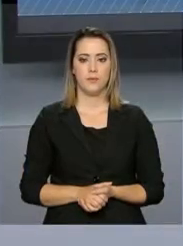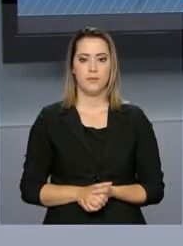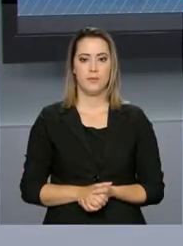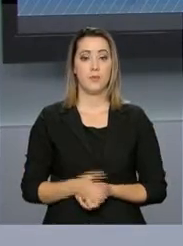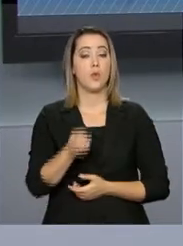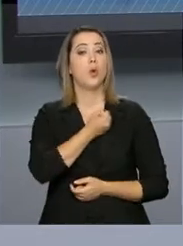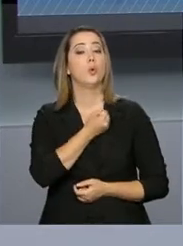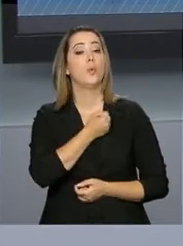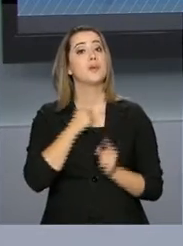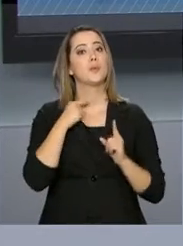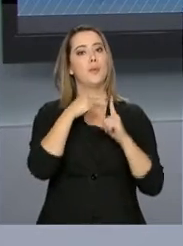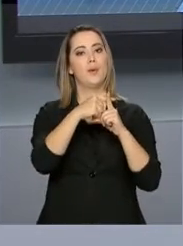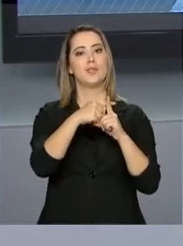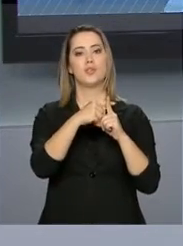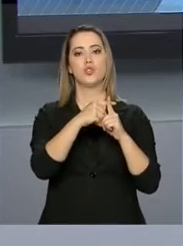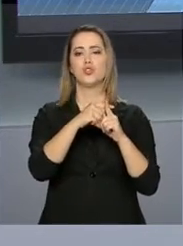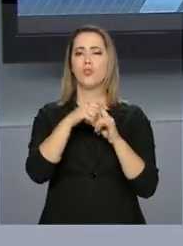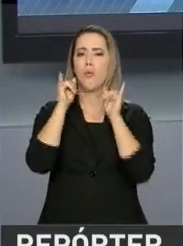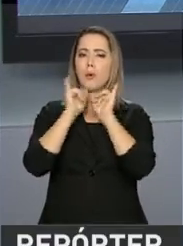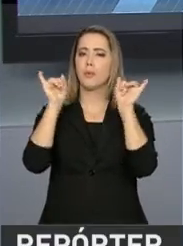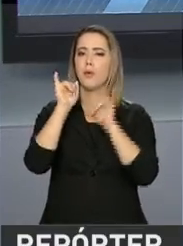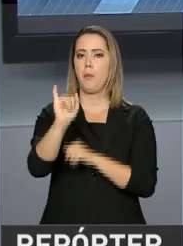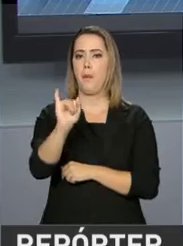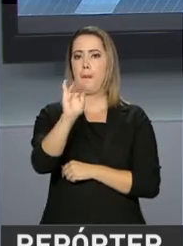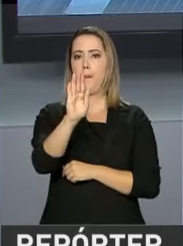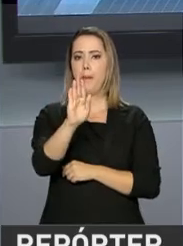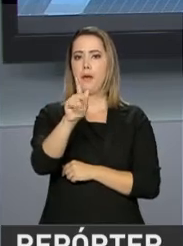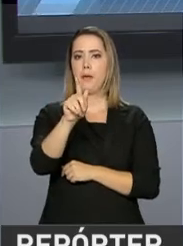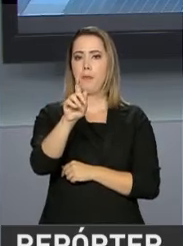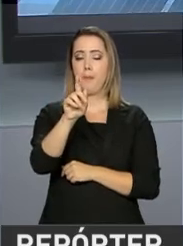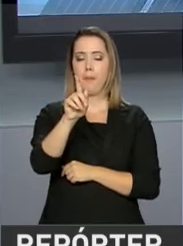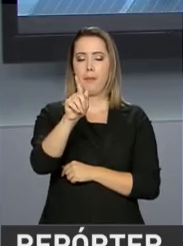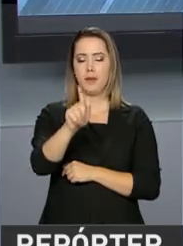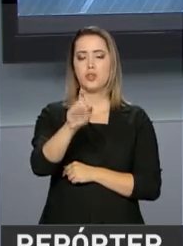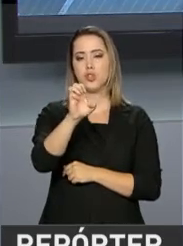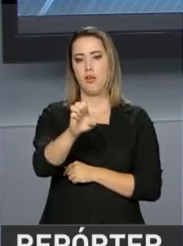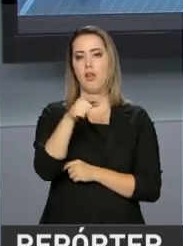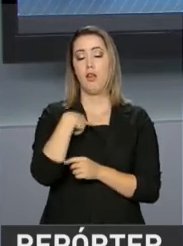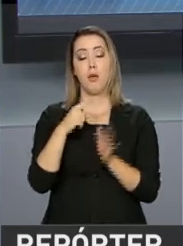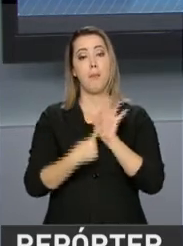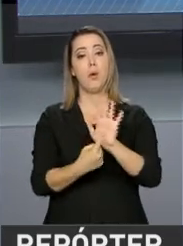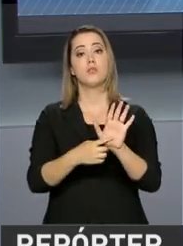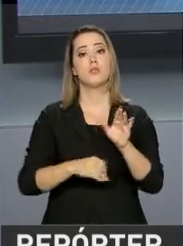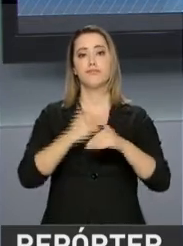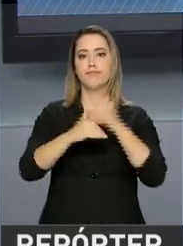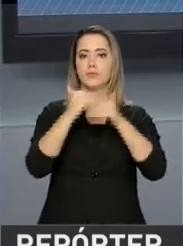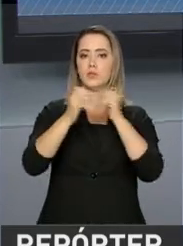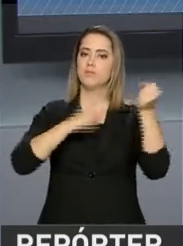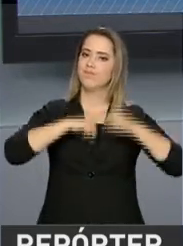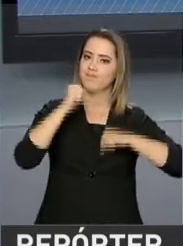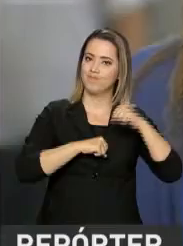números positivos divulgados pelo ibge já é mostra um crescimento na produção industrial a repórter natália melo tem os